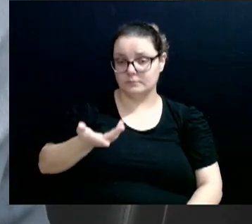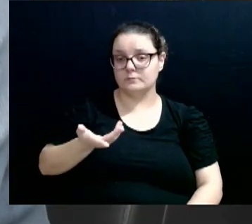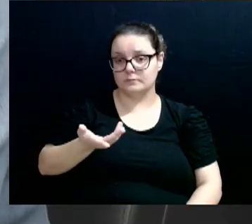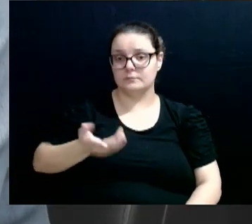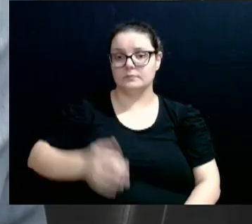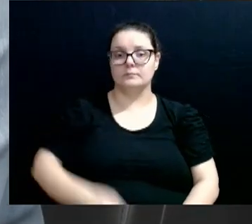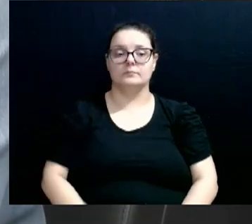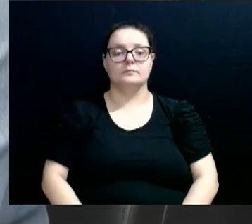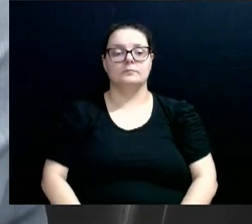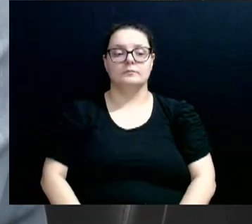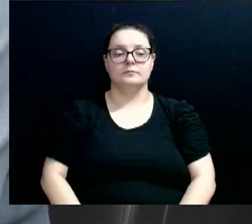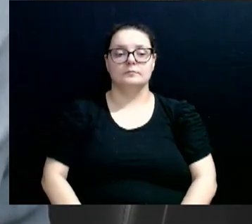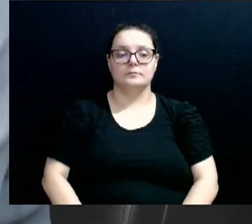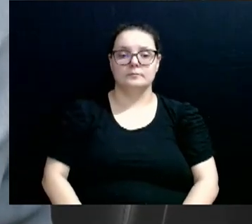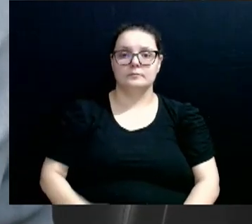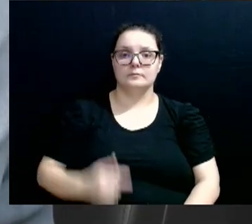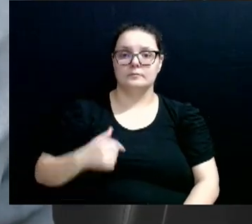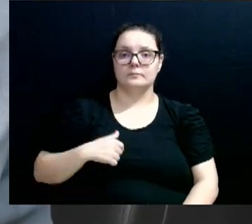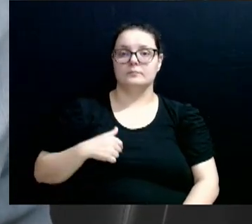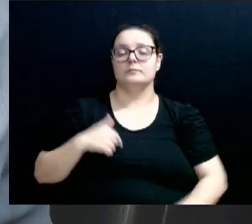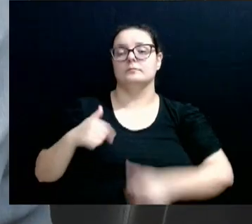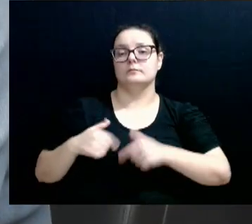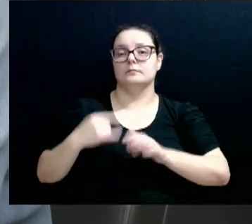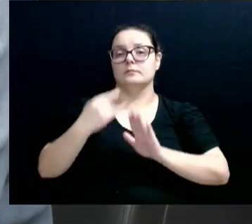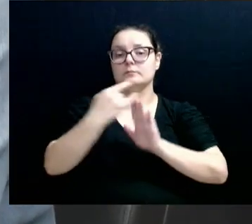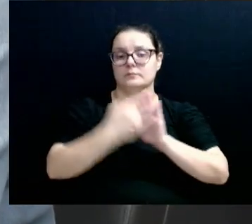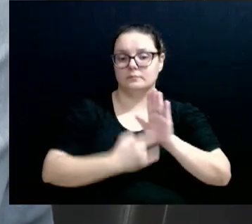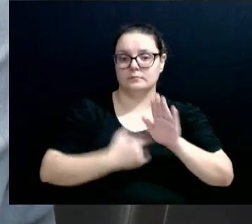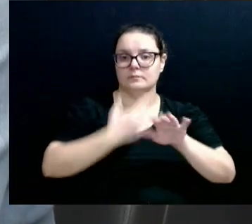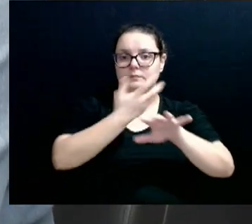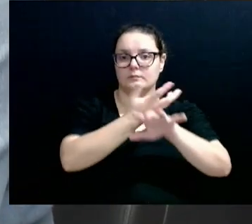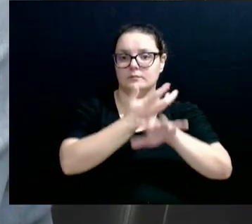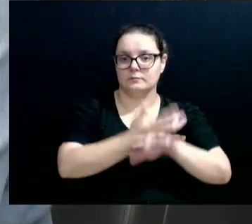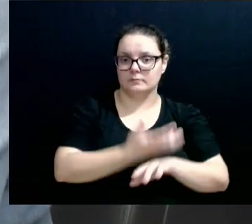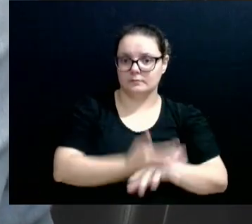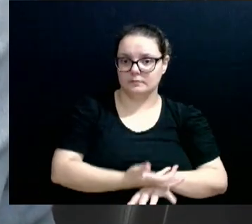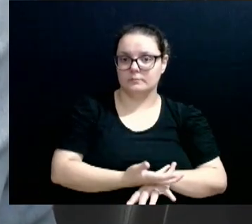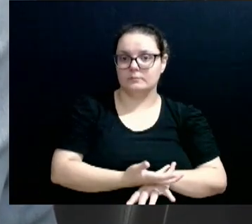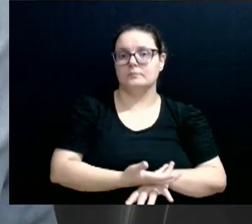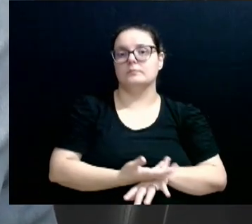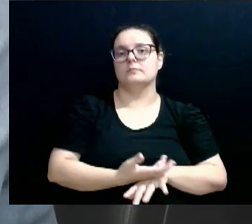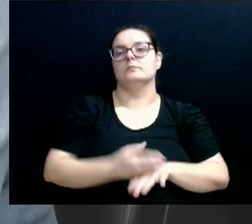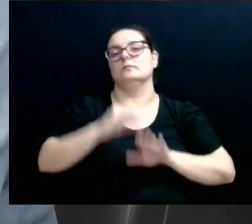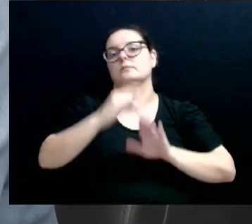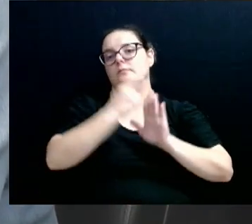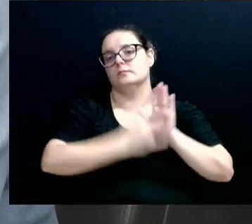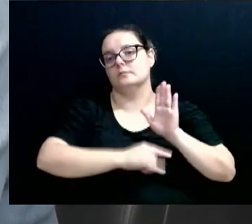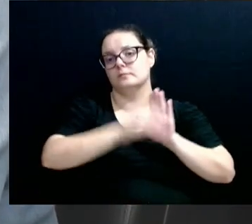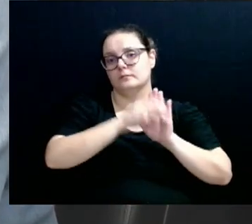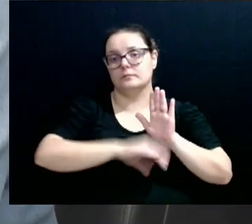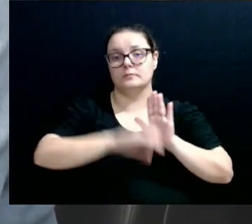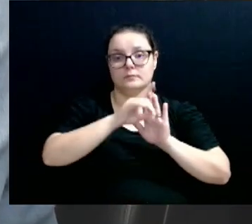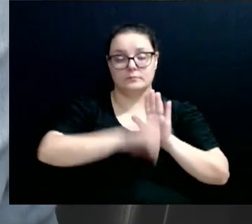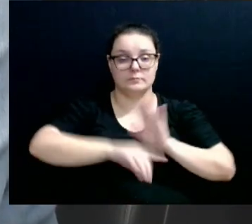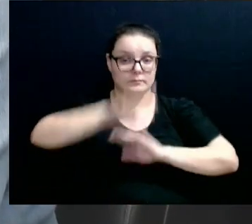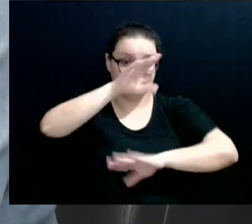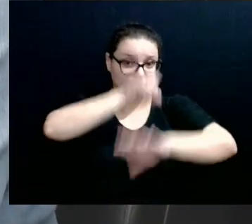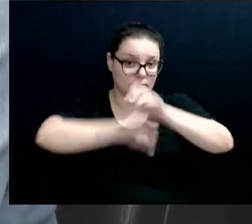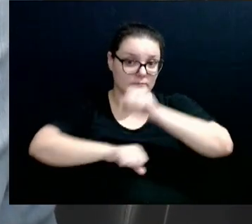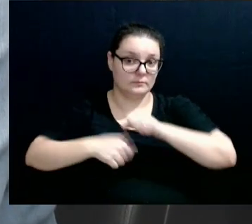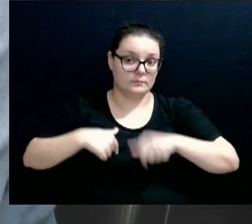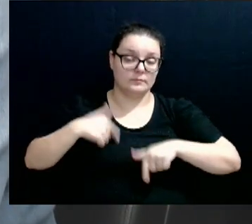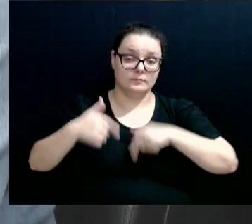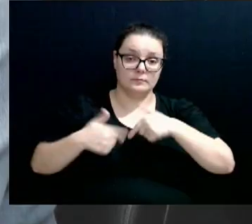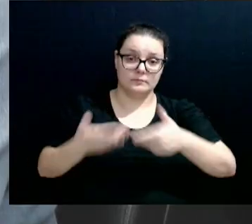com currículo porque a minha preocupação era a questão do direito à aprendizagem. Então, isso sempre foi uma